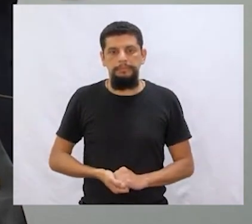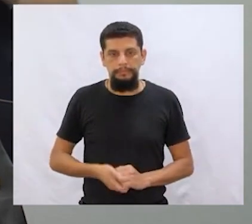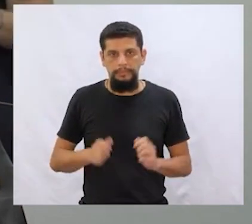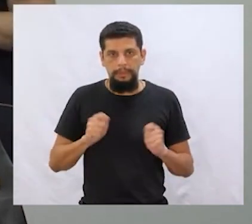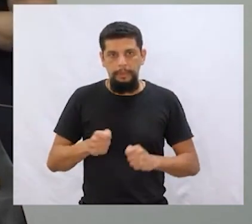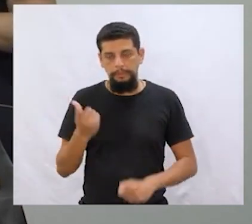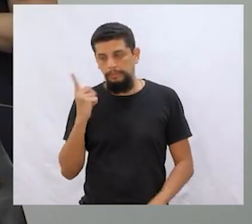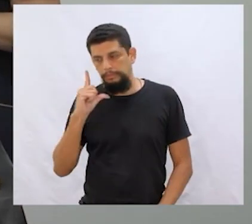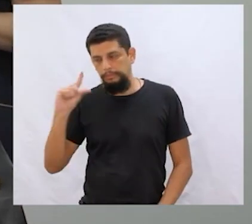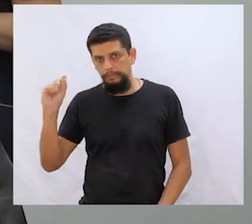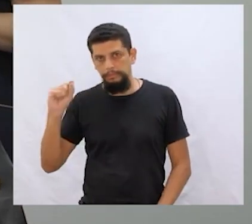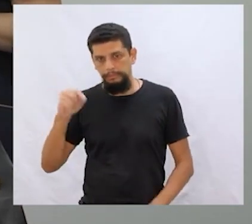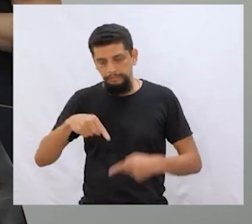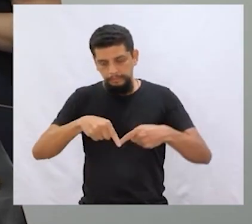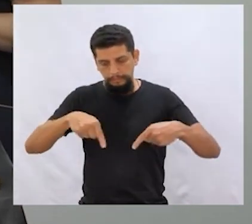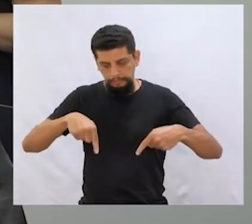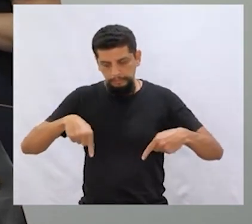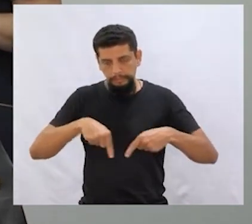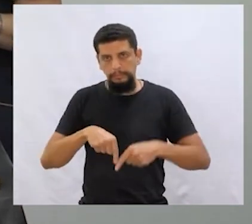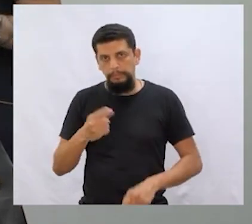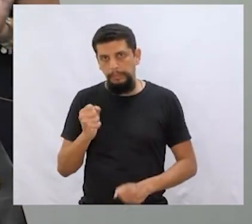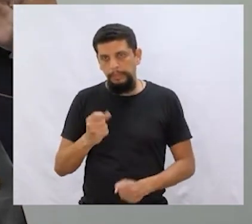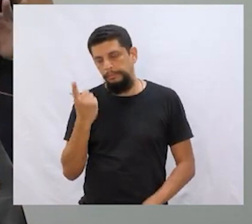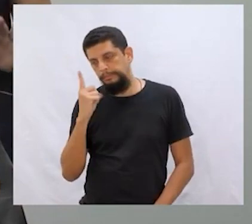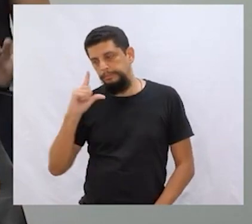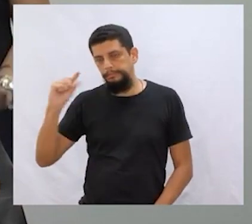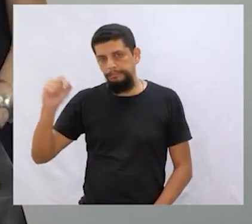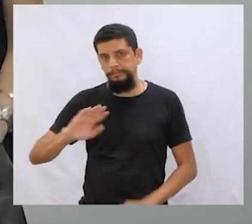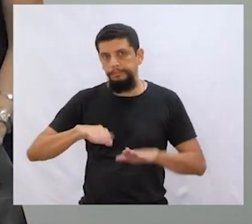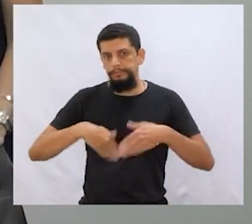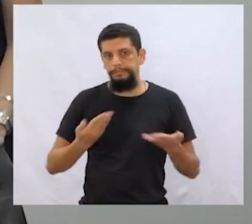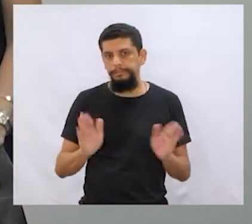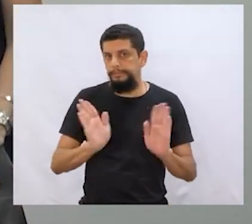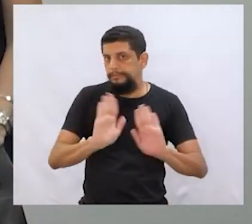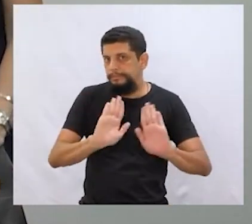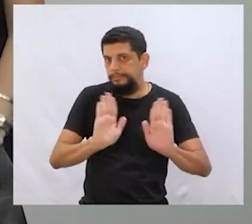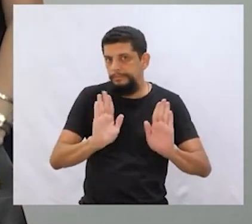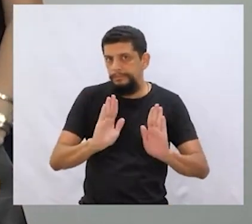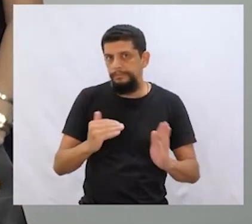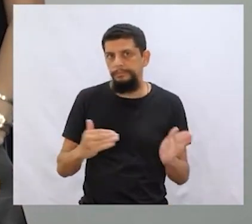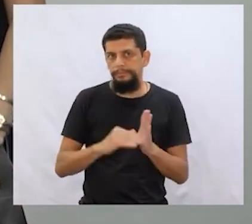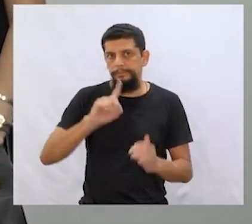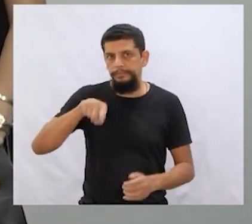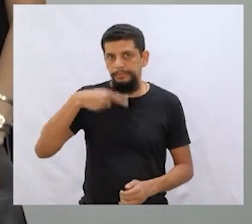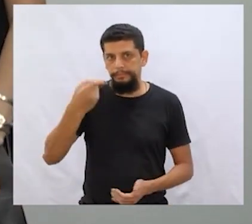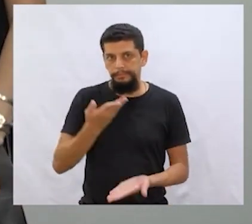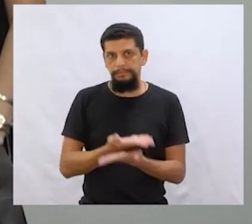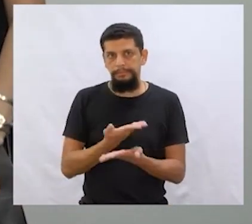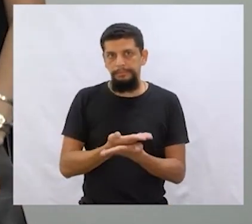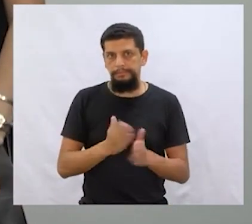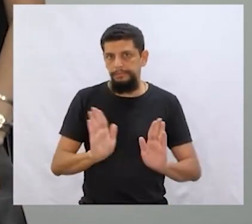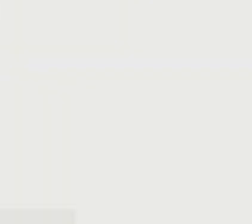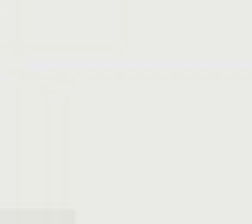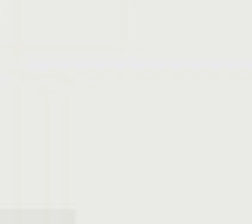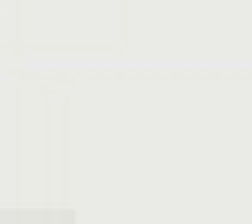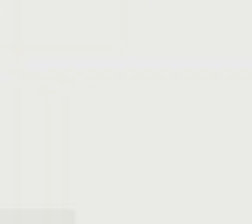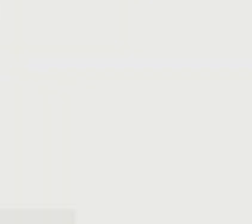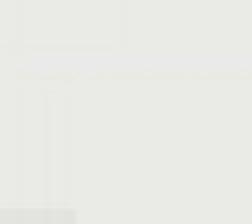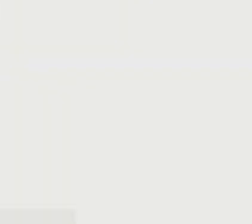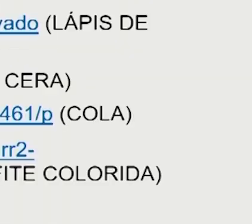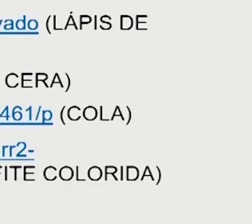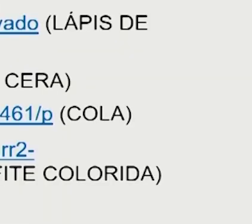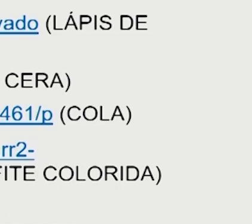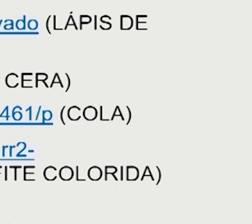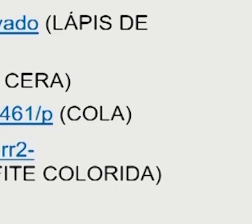Isso. Agora nós podemos sair da Isso. sala já, né? Podemos ir embora. Uhum. Então, tchau. Tchau. Até a próxima aula.